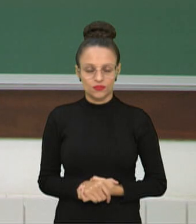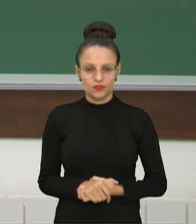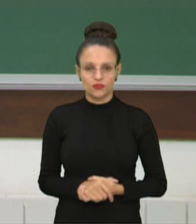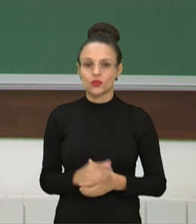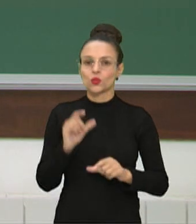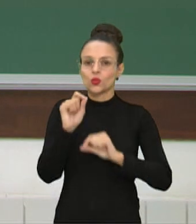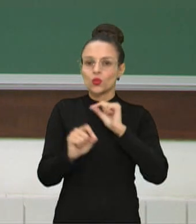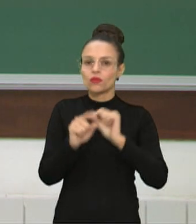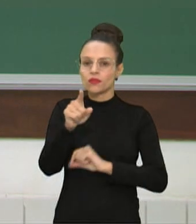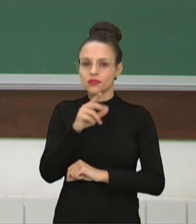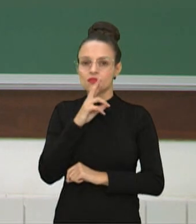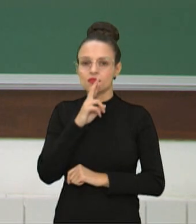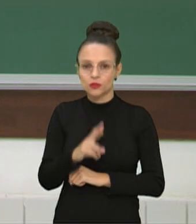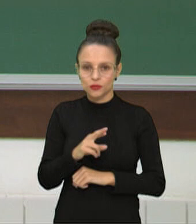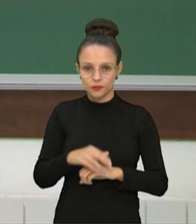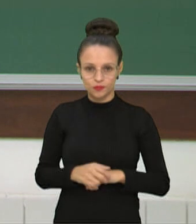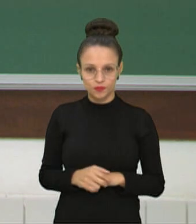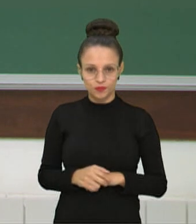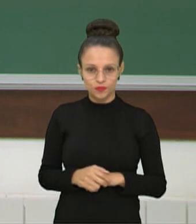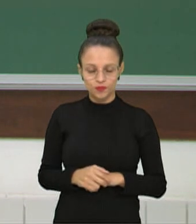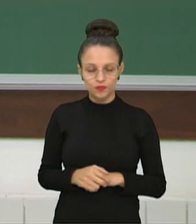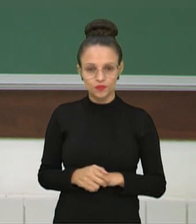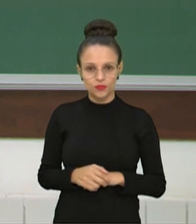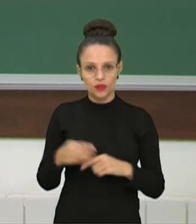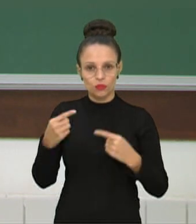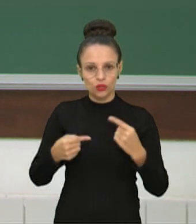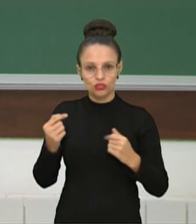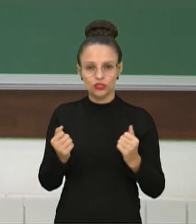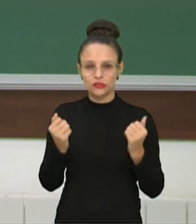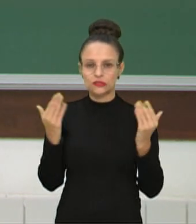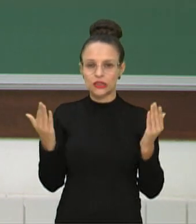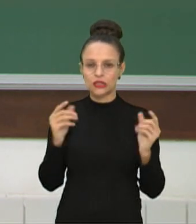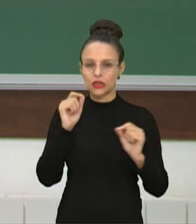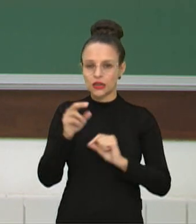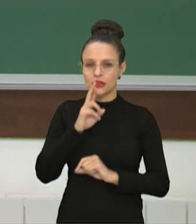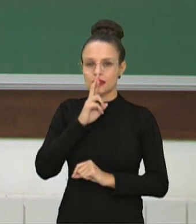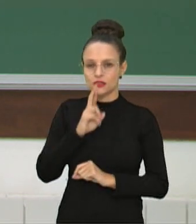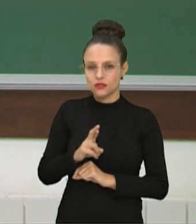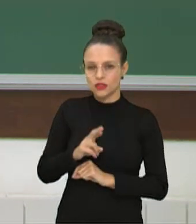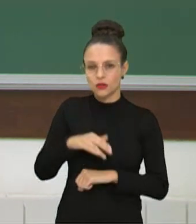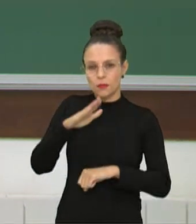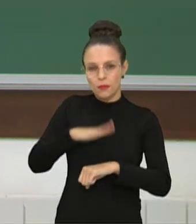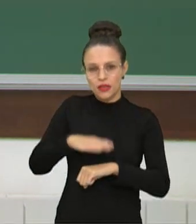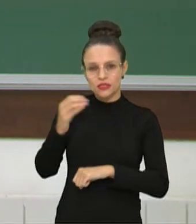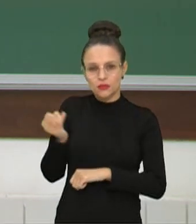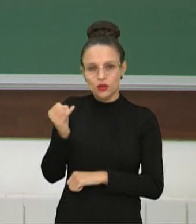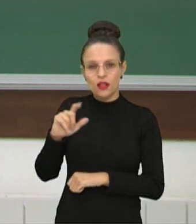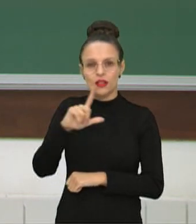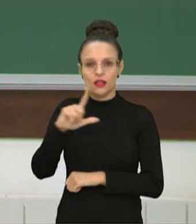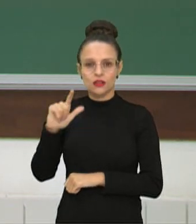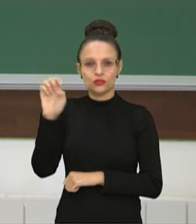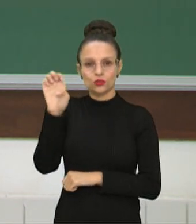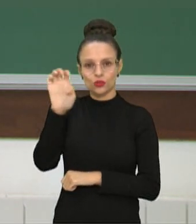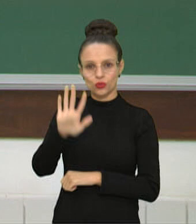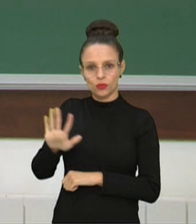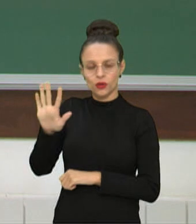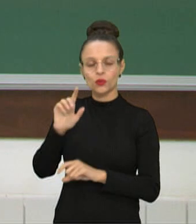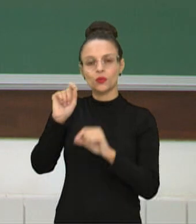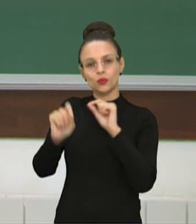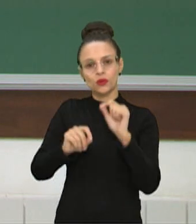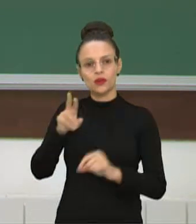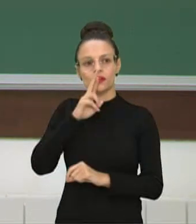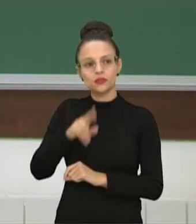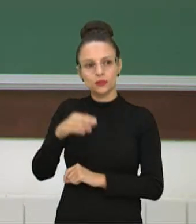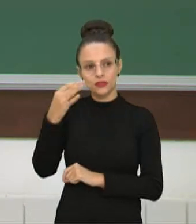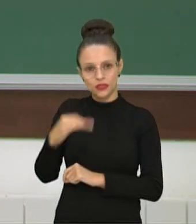O que você respondeu? Na política externa, o resultado mais importante das reformas no leste europeu foi o quê? A resposta